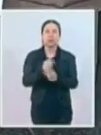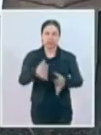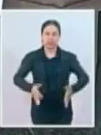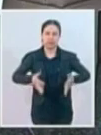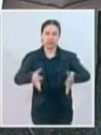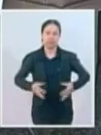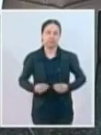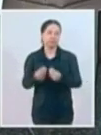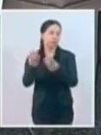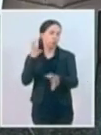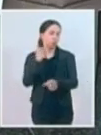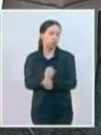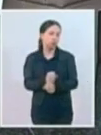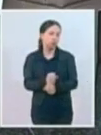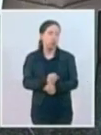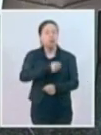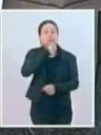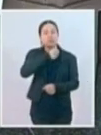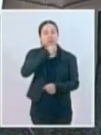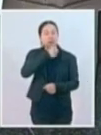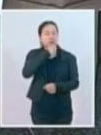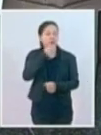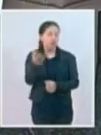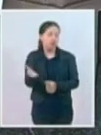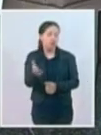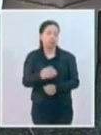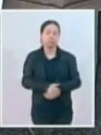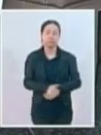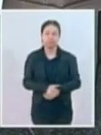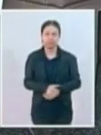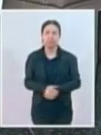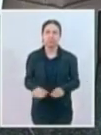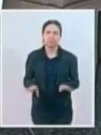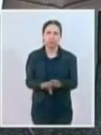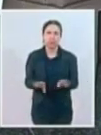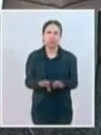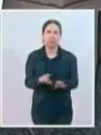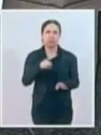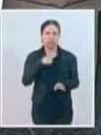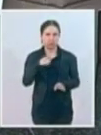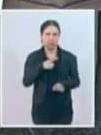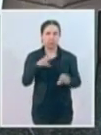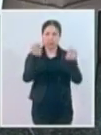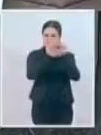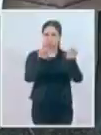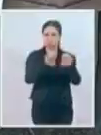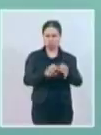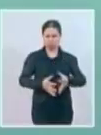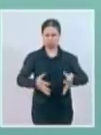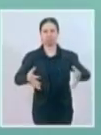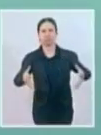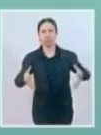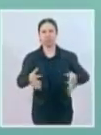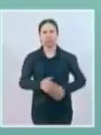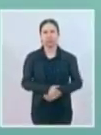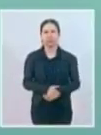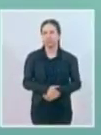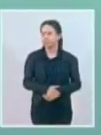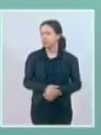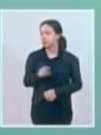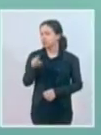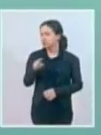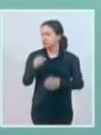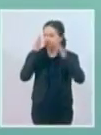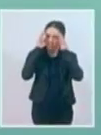cadeiras de roda? Inclusive para pessoas idosas também, que eu acredito que deve ter uma estrutura maior, né? Gente, você agora foi lá